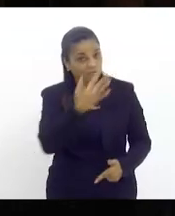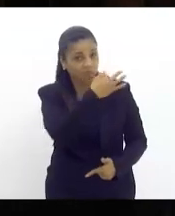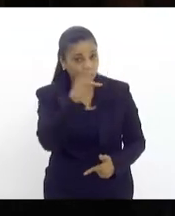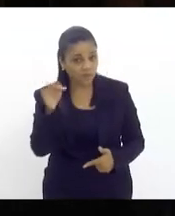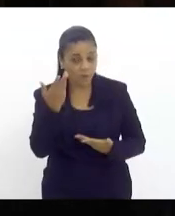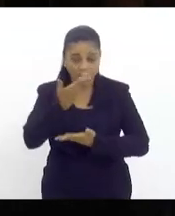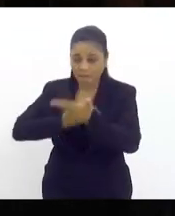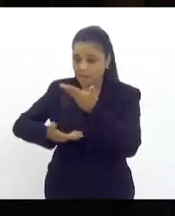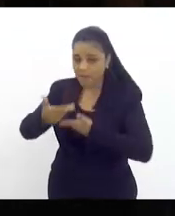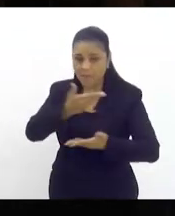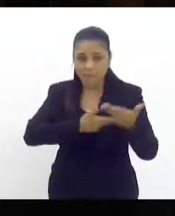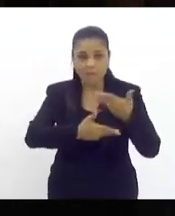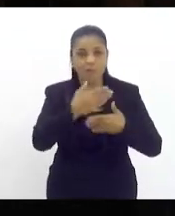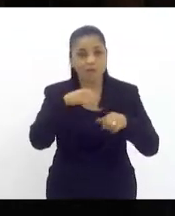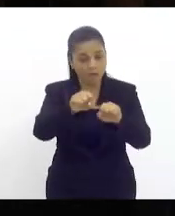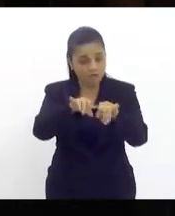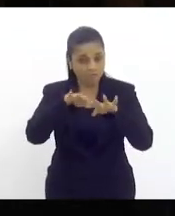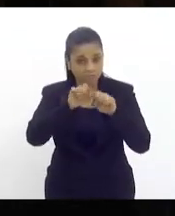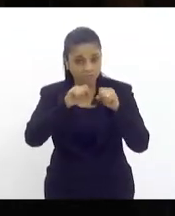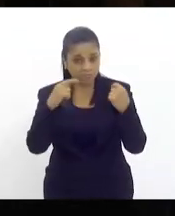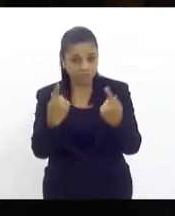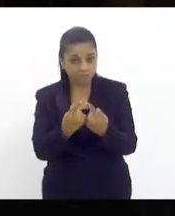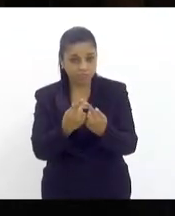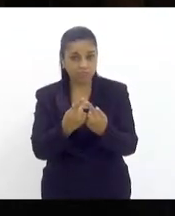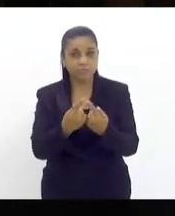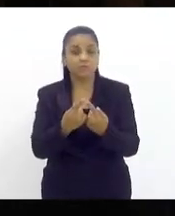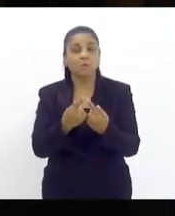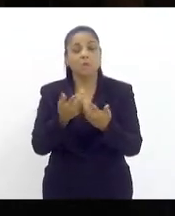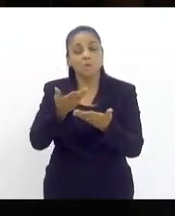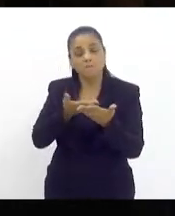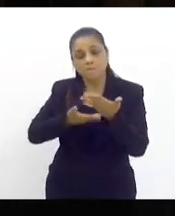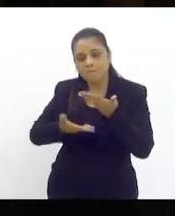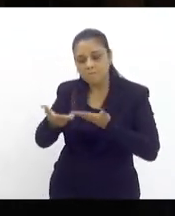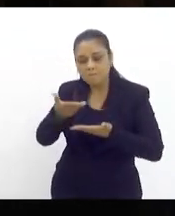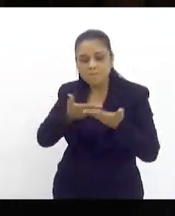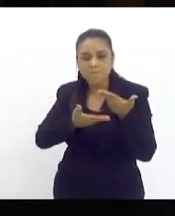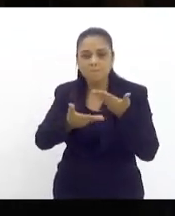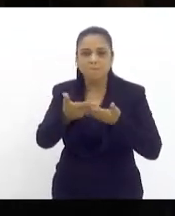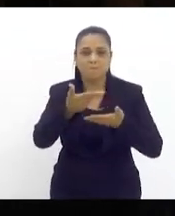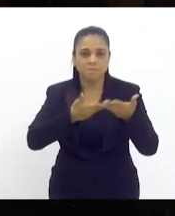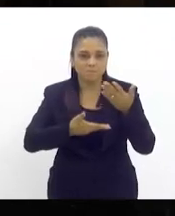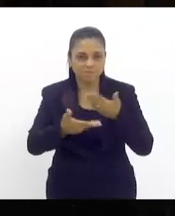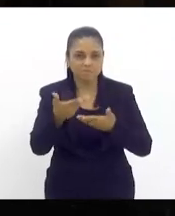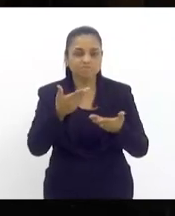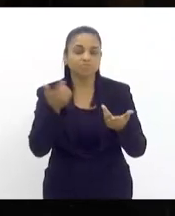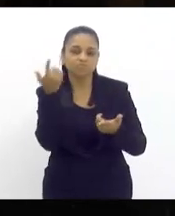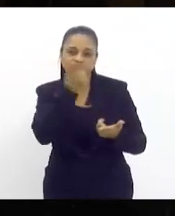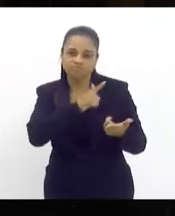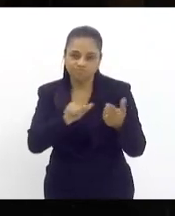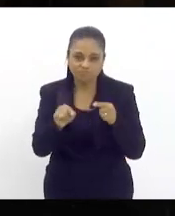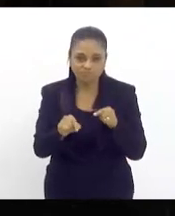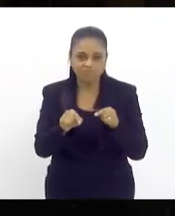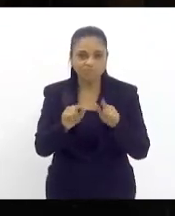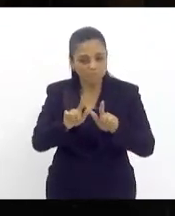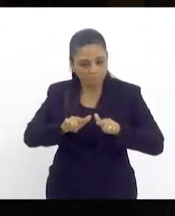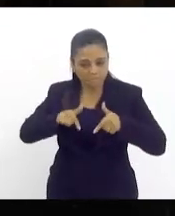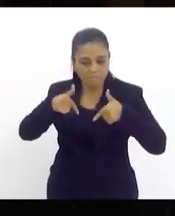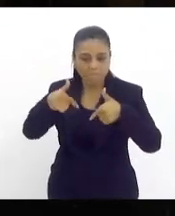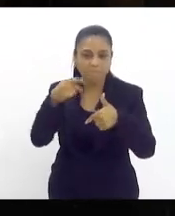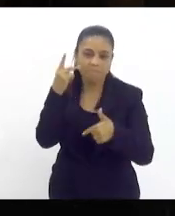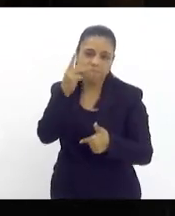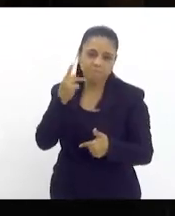nesse sentido da Assembleia legislativo ser também mediador para que a gente possa sair com a política